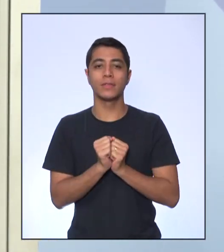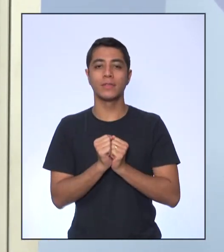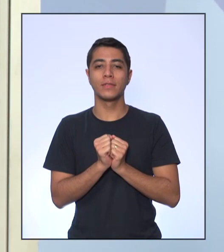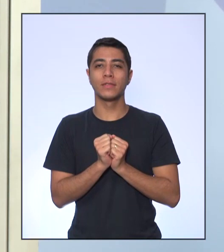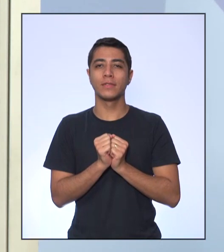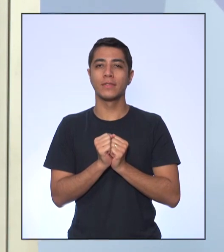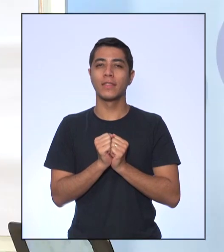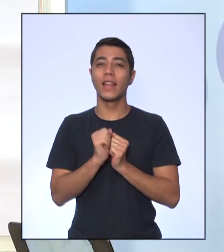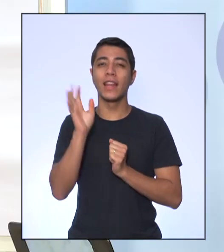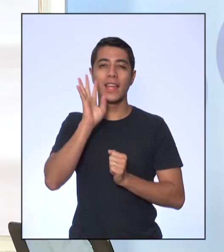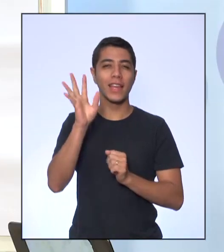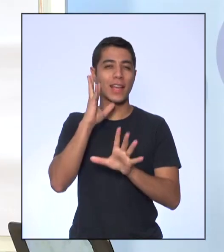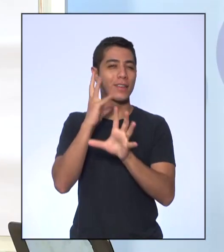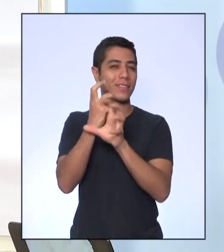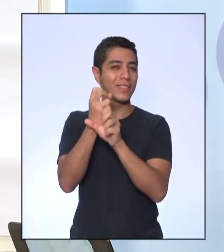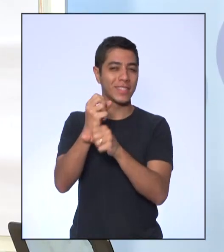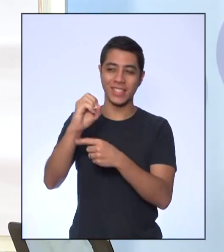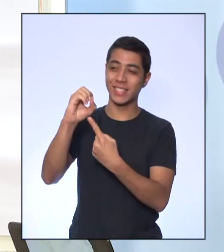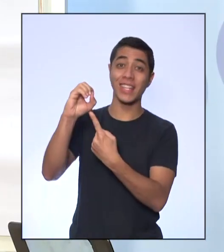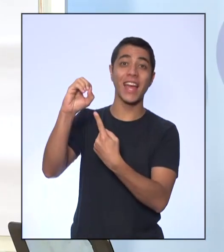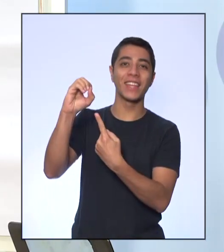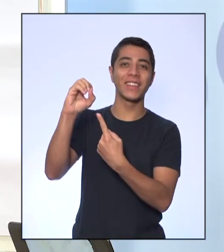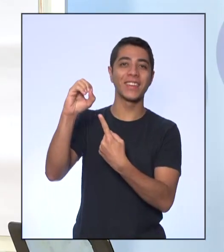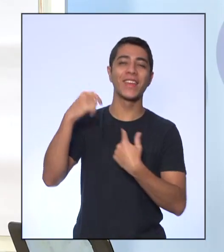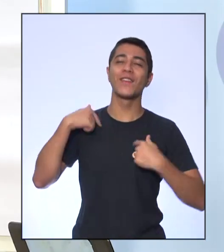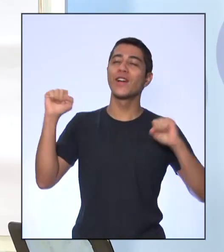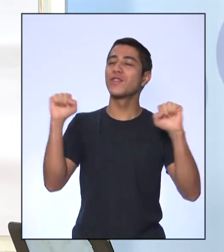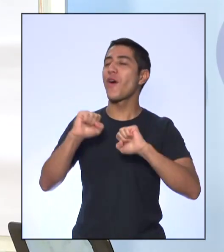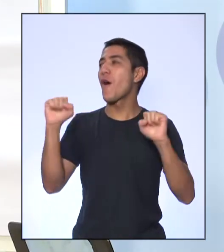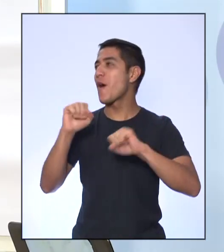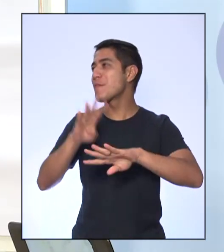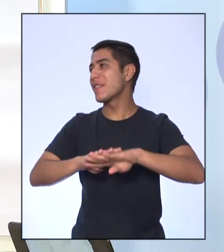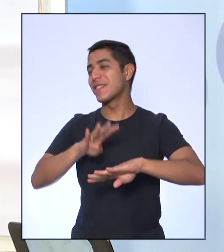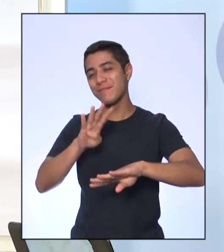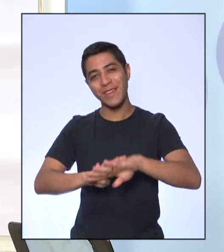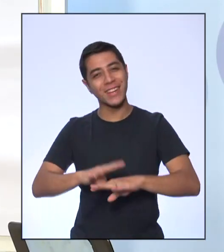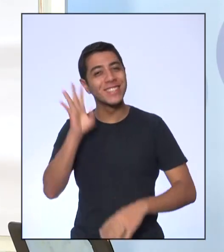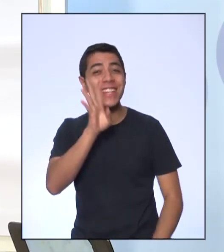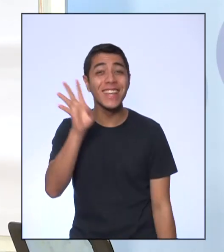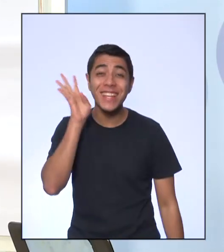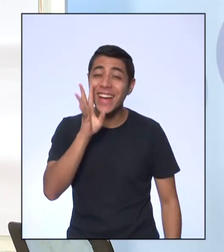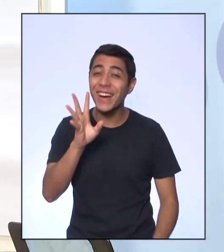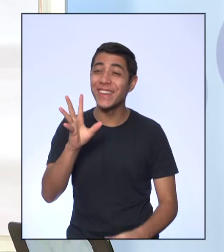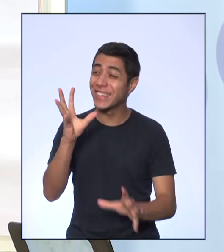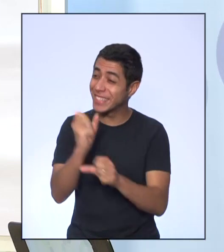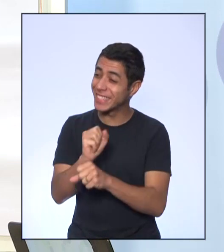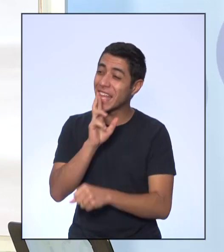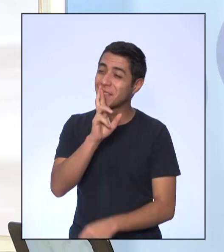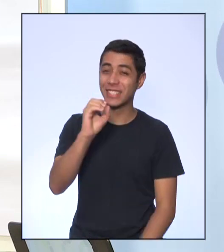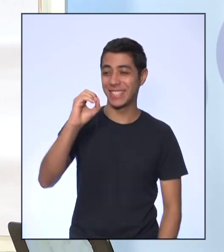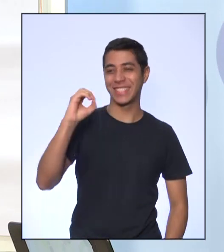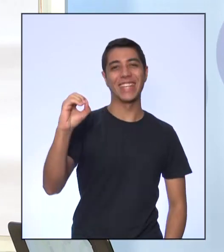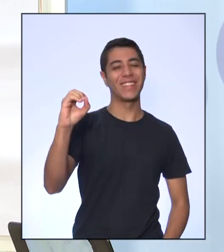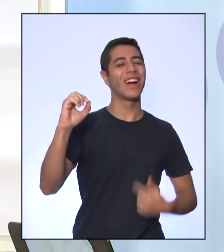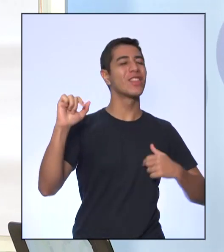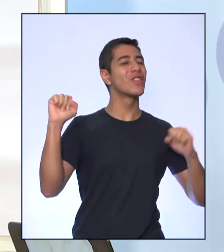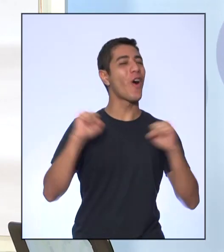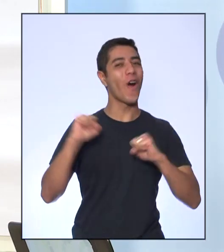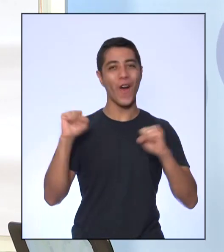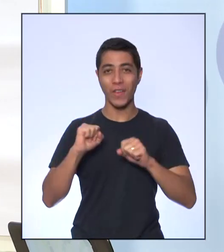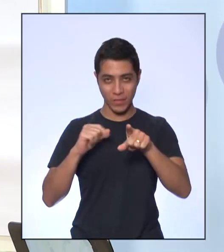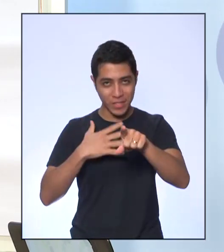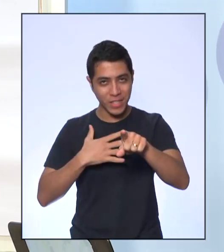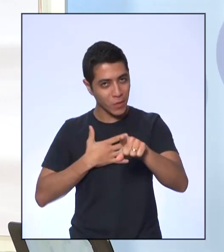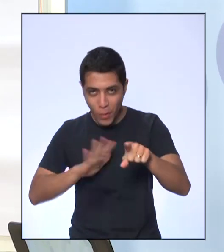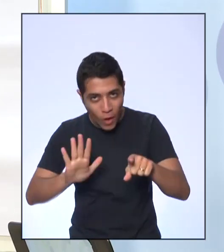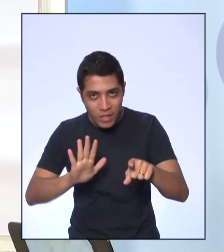dá 0 na matemática. É uma coisa absurdamente legal, tá? Vocês não devem gostar, mas eu adoro. Quando dá 1, eu não gosto,